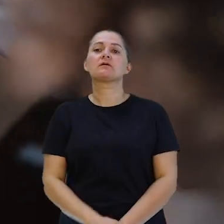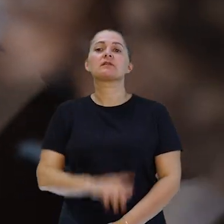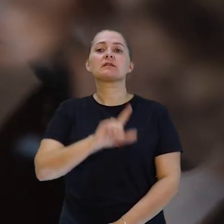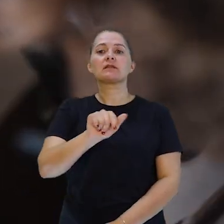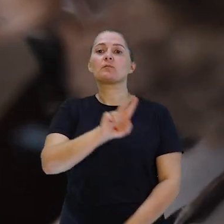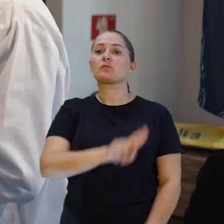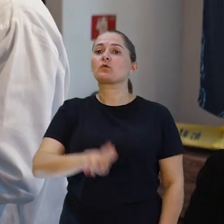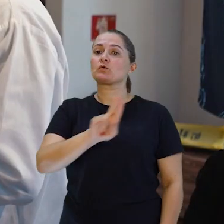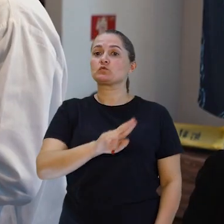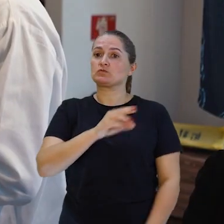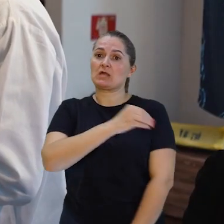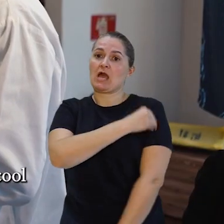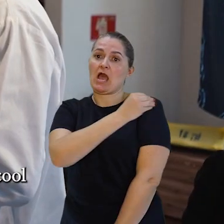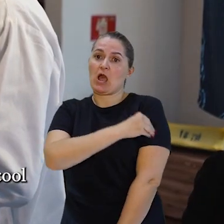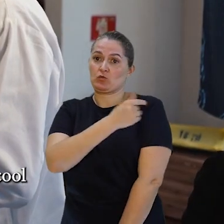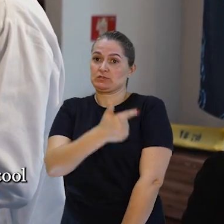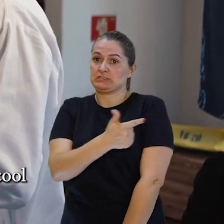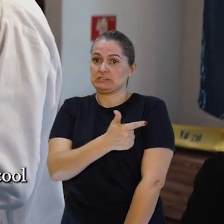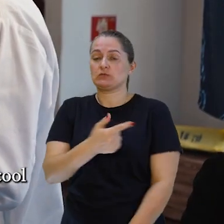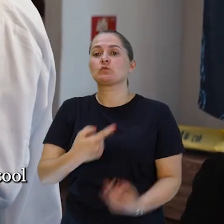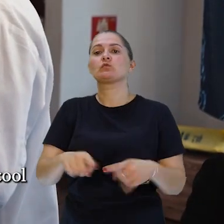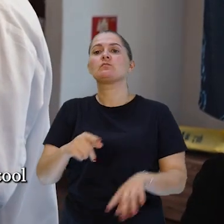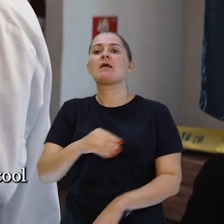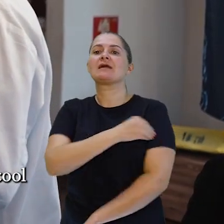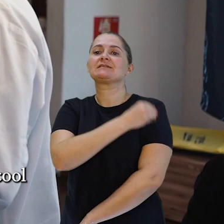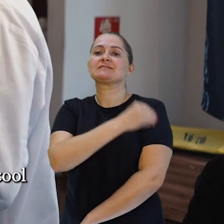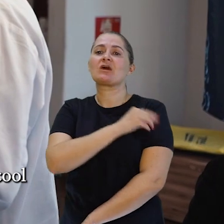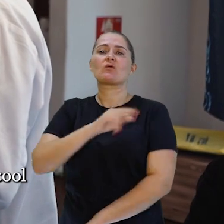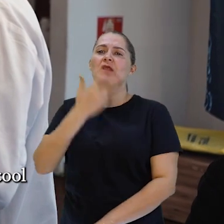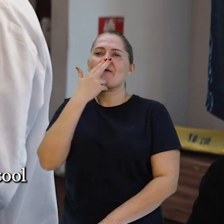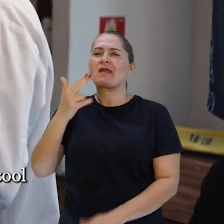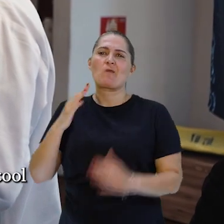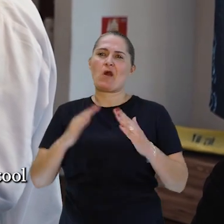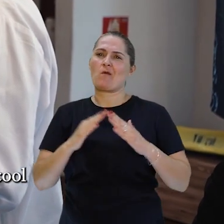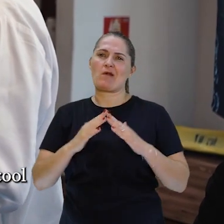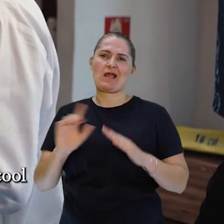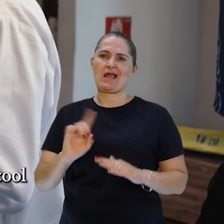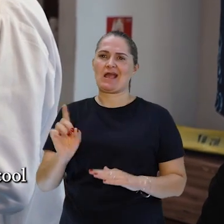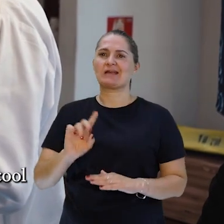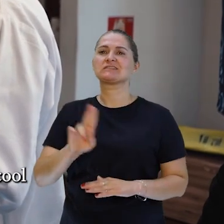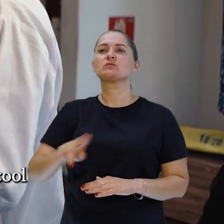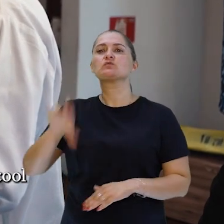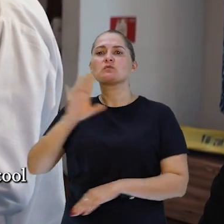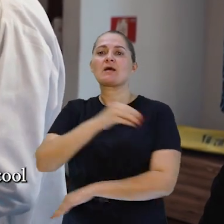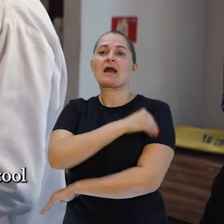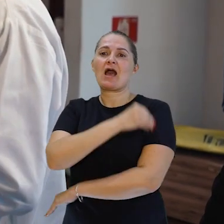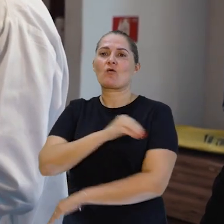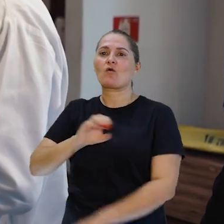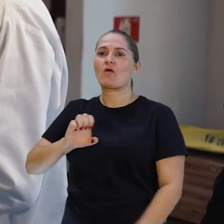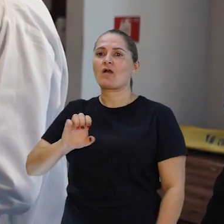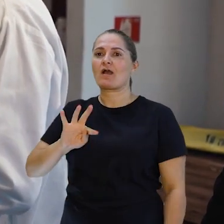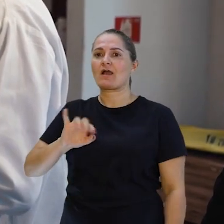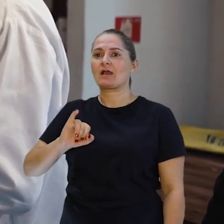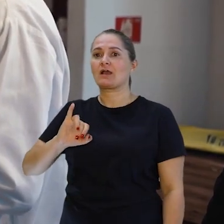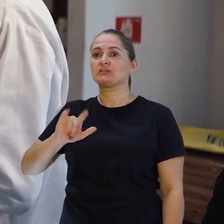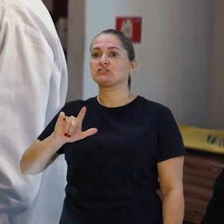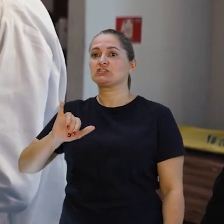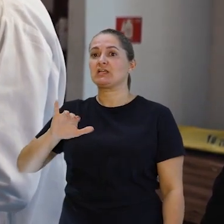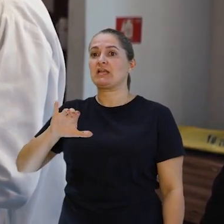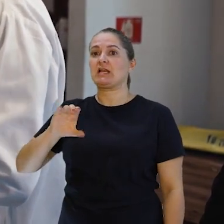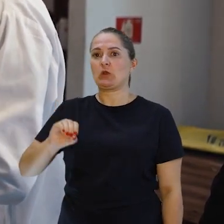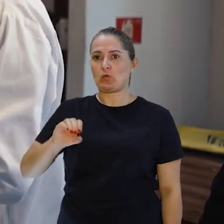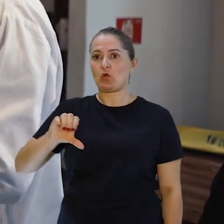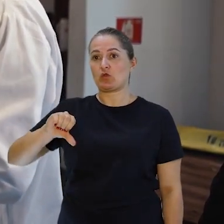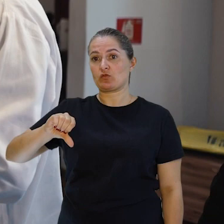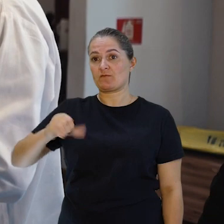preferência. Né? Depois pode entrar com álcool, mas aí o álcool, em vez de... O de cozinha até dá, mas a gente utiliza no